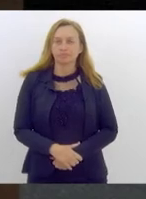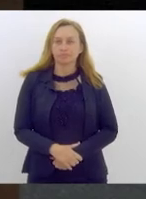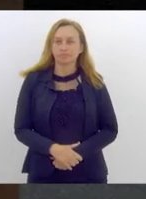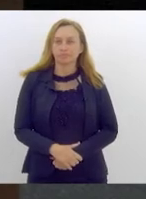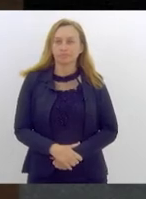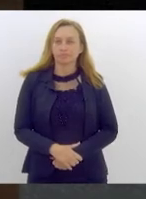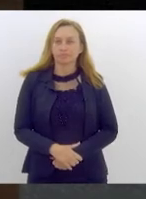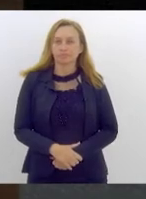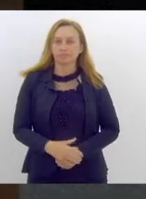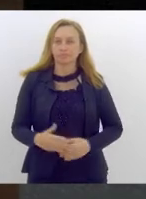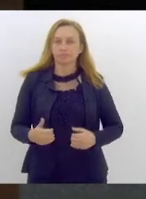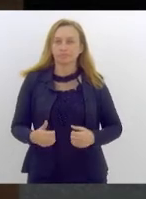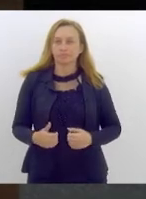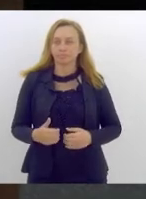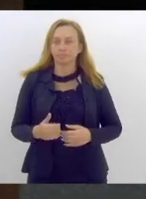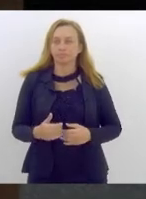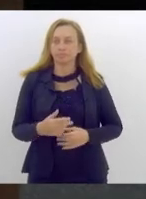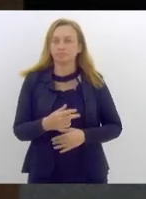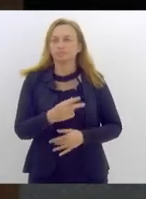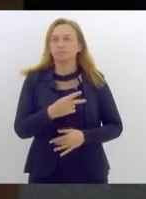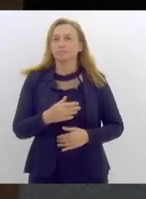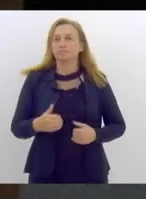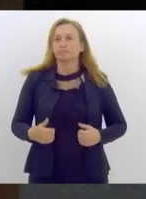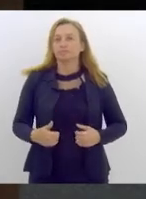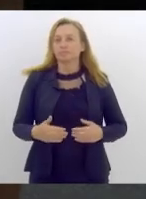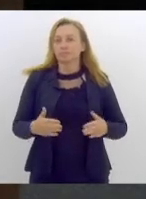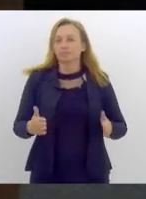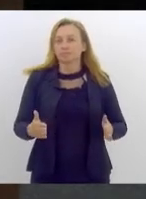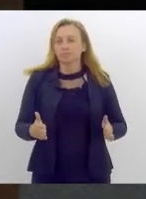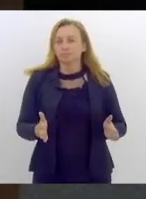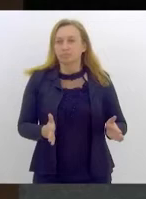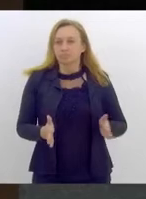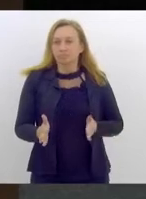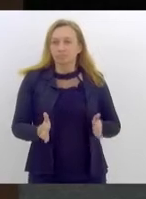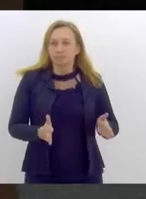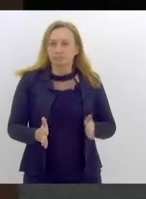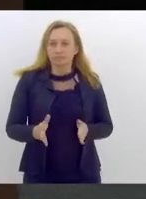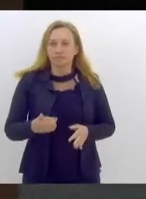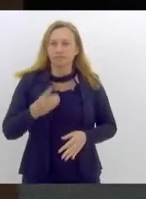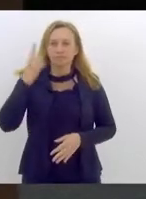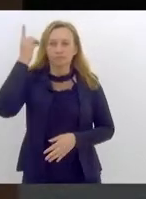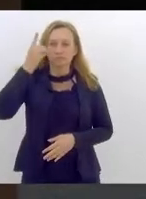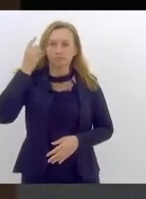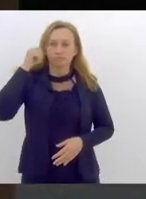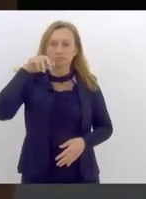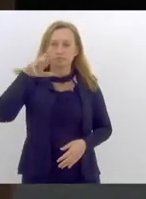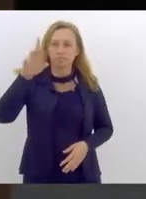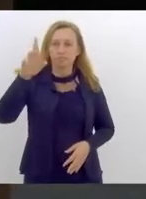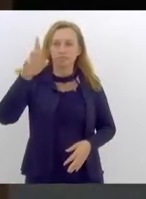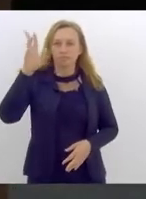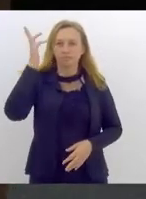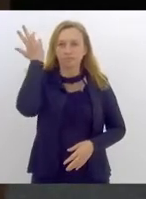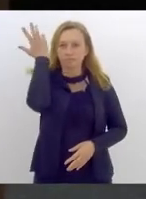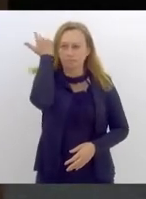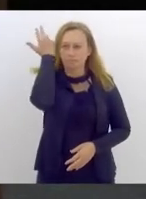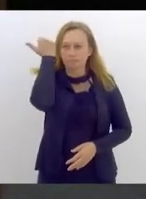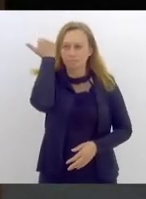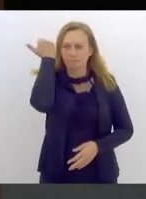do expediente Inicial Deputado Eliomar Coelho